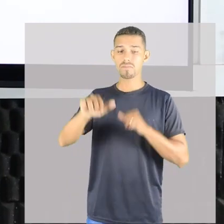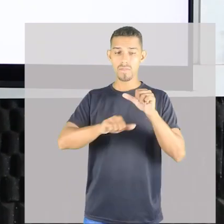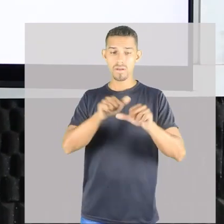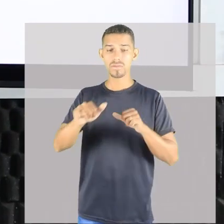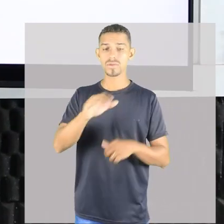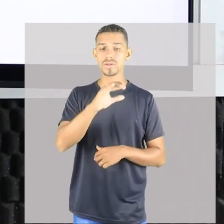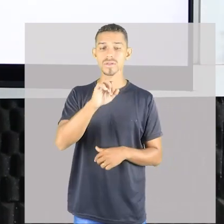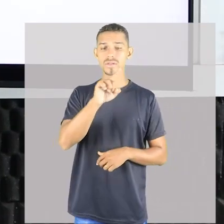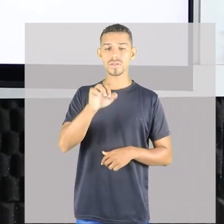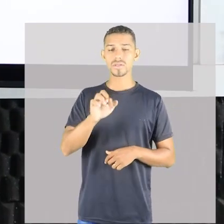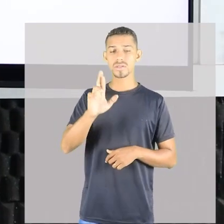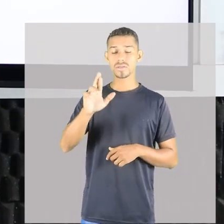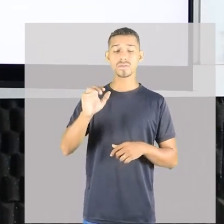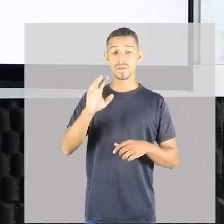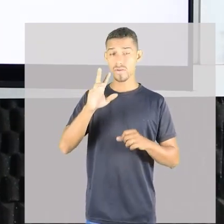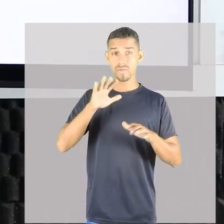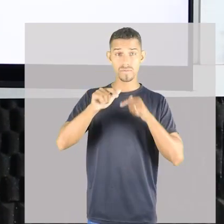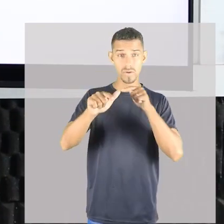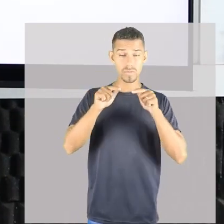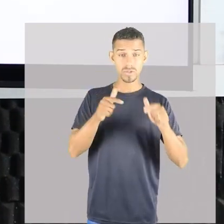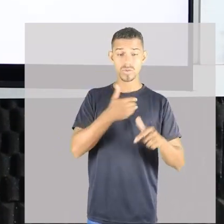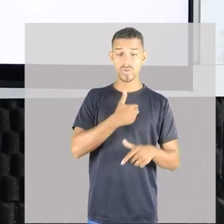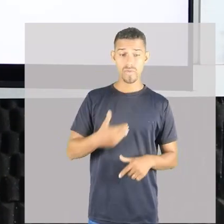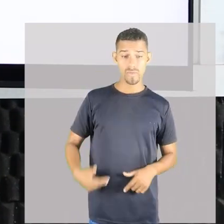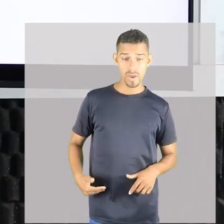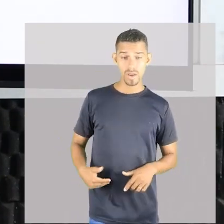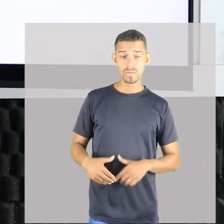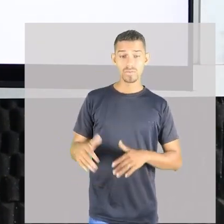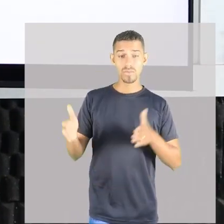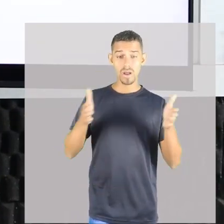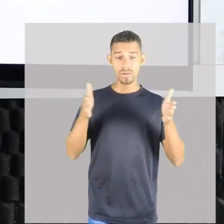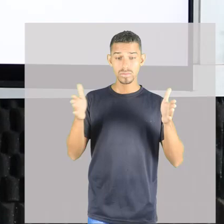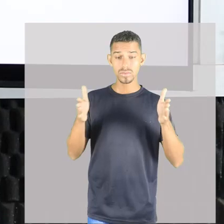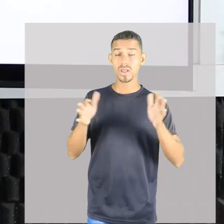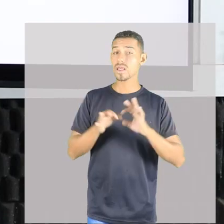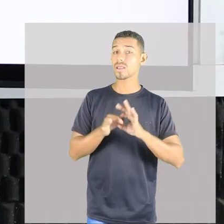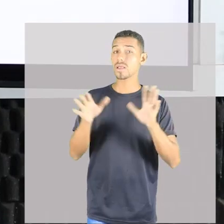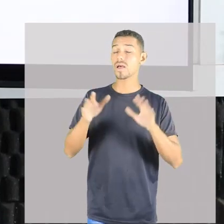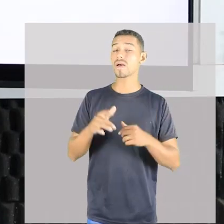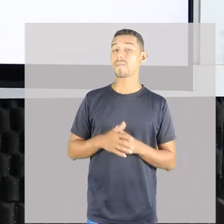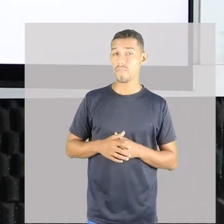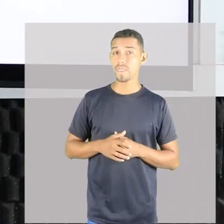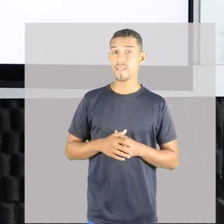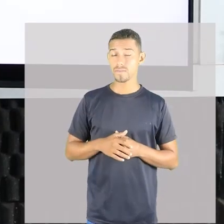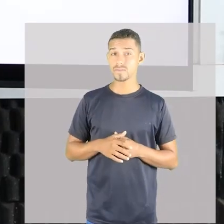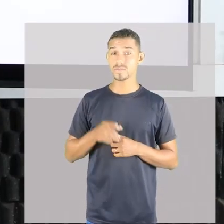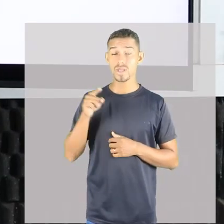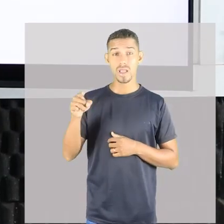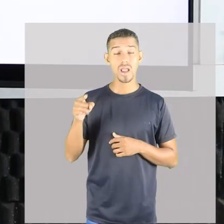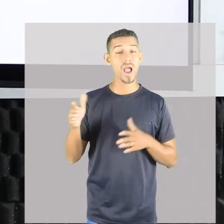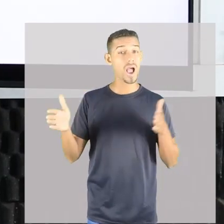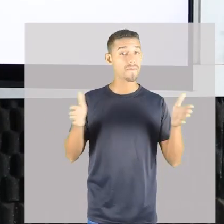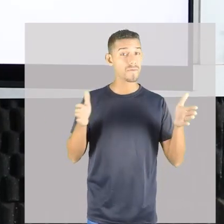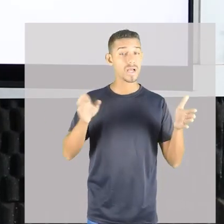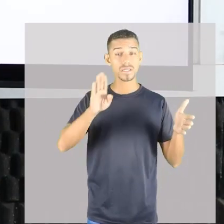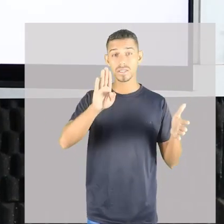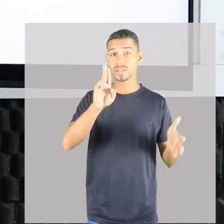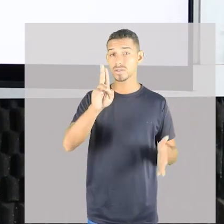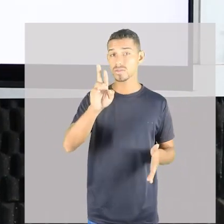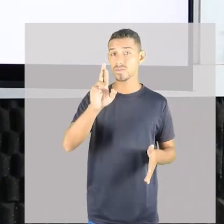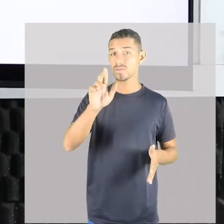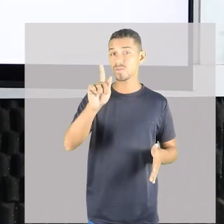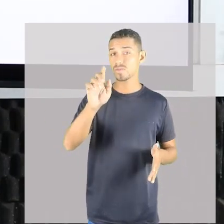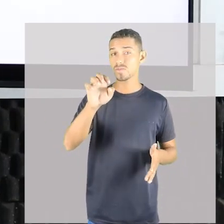tendência liberal. Por isso nós estamos colocando aqui como uma fase burguesa, porque o Estado, o governo